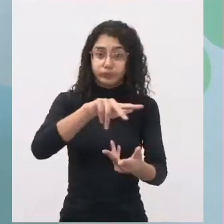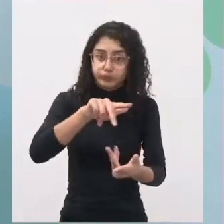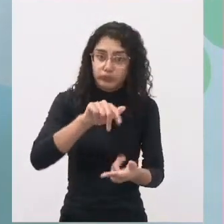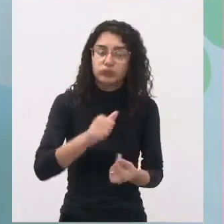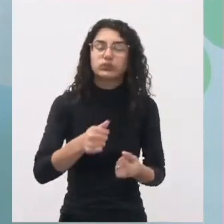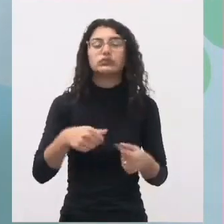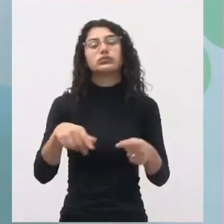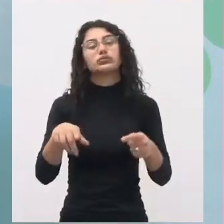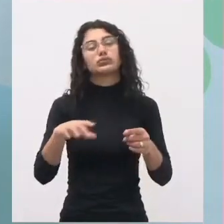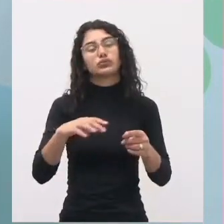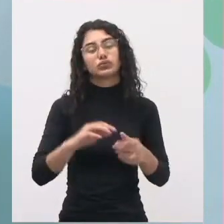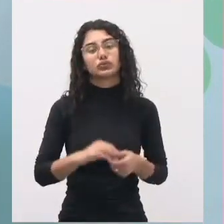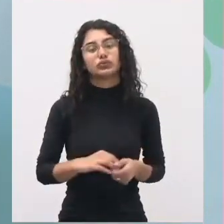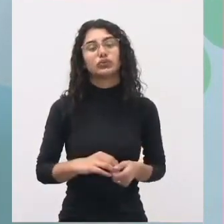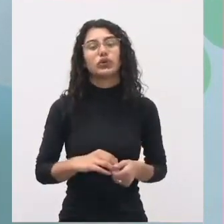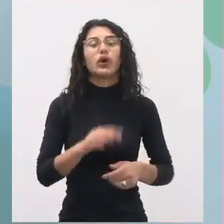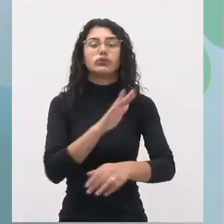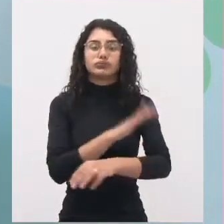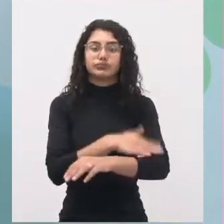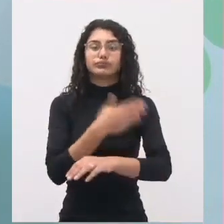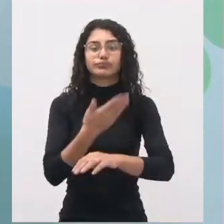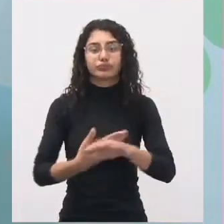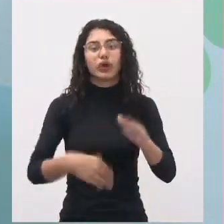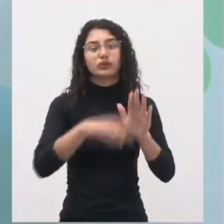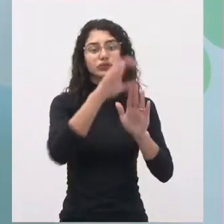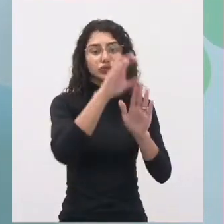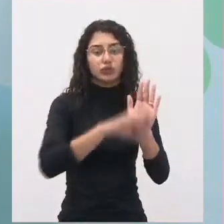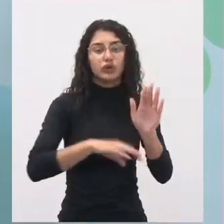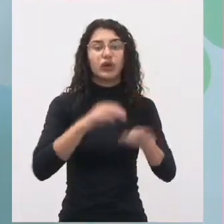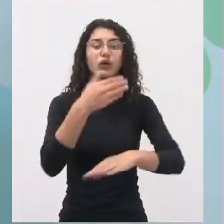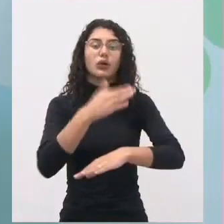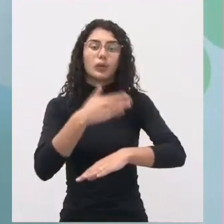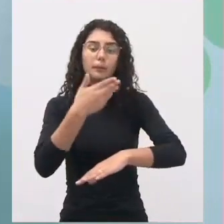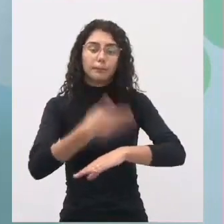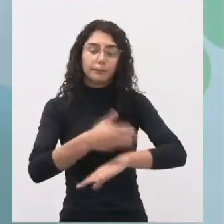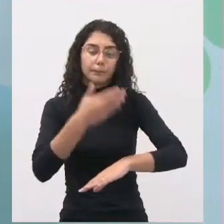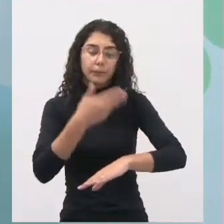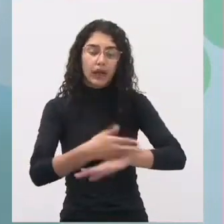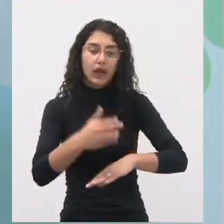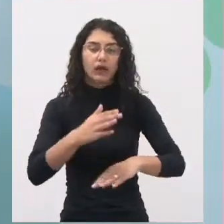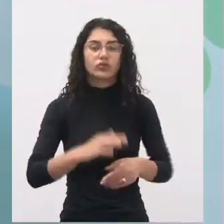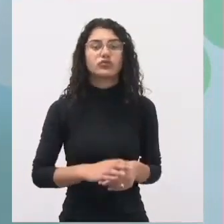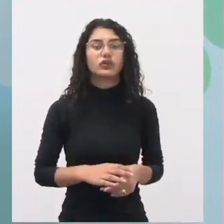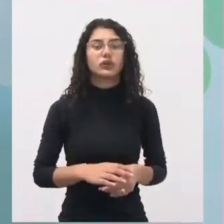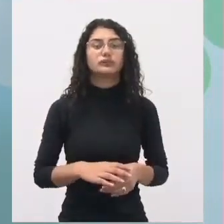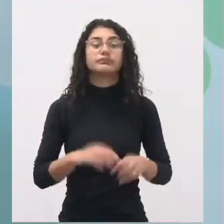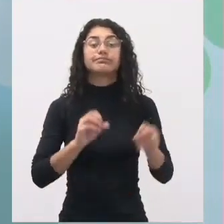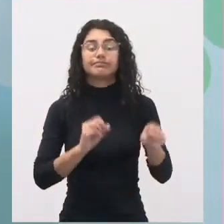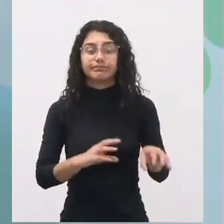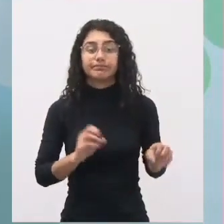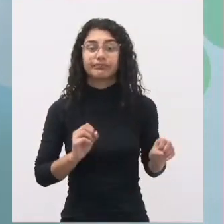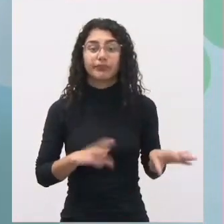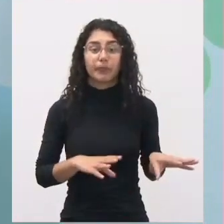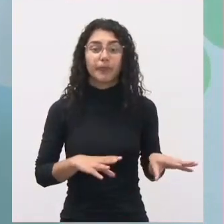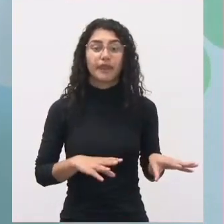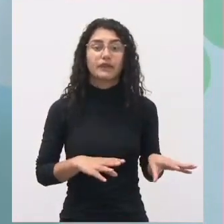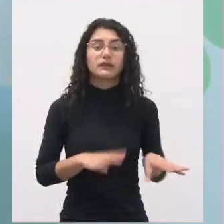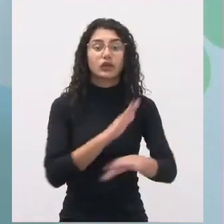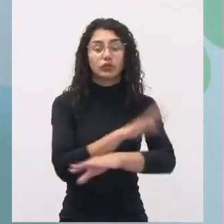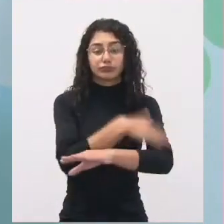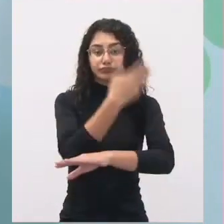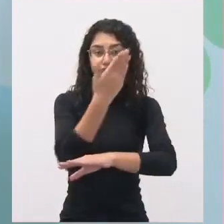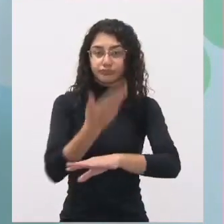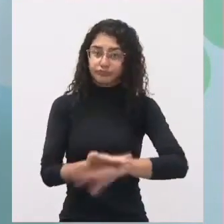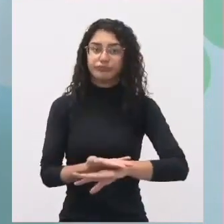outras discussões, implementações de currículos, de práticas, envolvendo essa perspectiva de uma educação integral